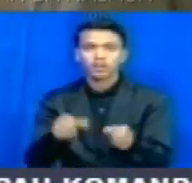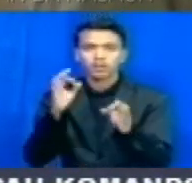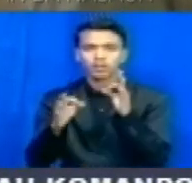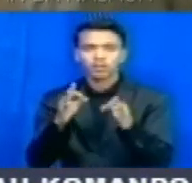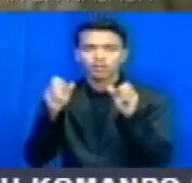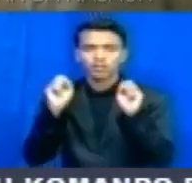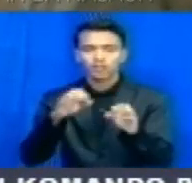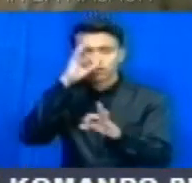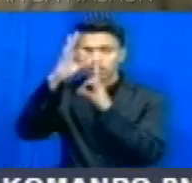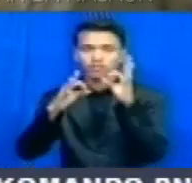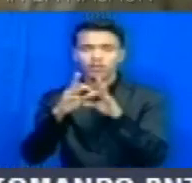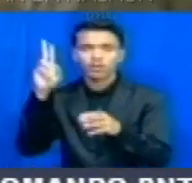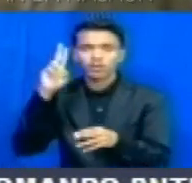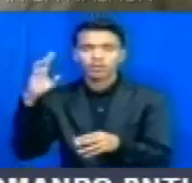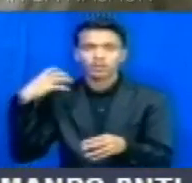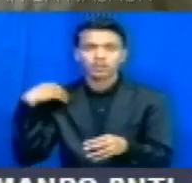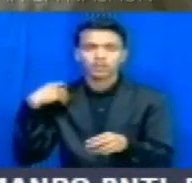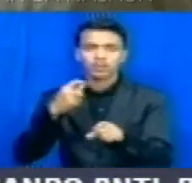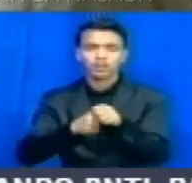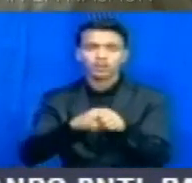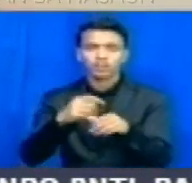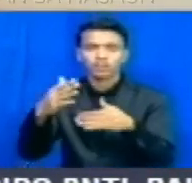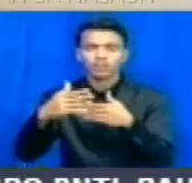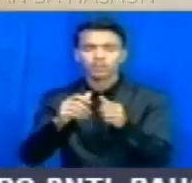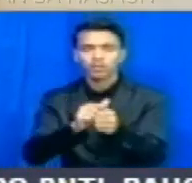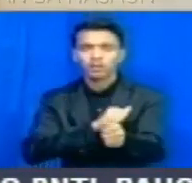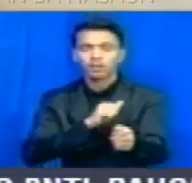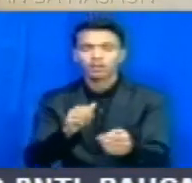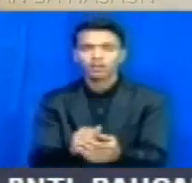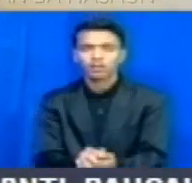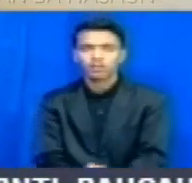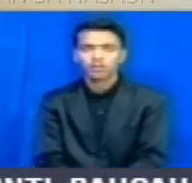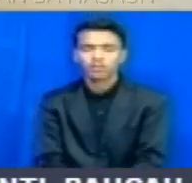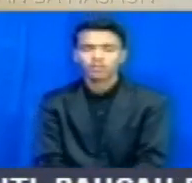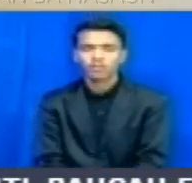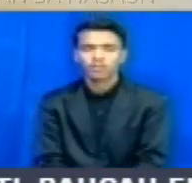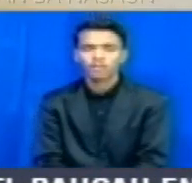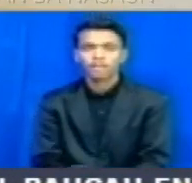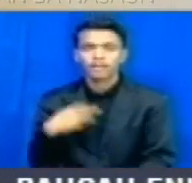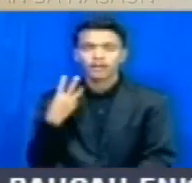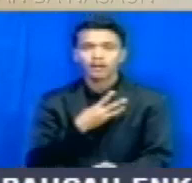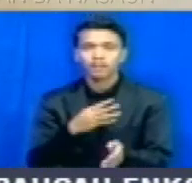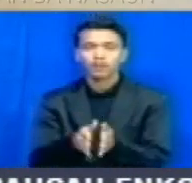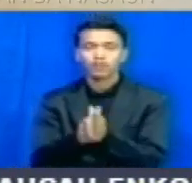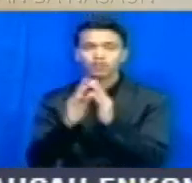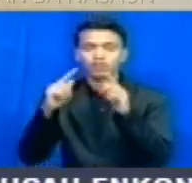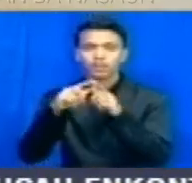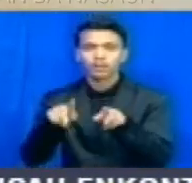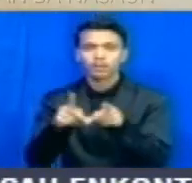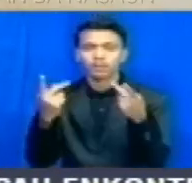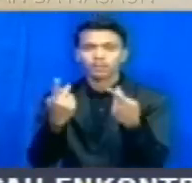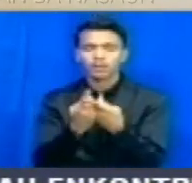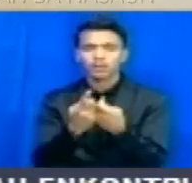bel garante utilização edifício ne ba tempo naro. Ne servidor público do município Manfahe atu curso de ba companhia